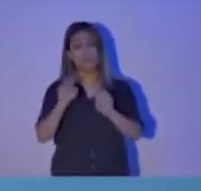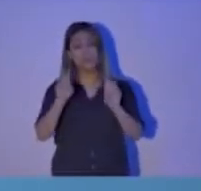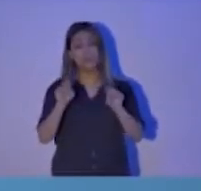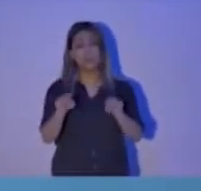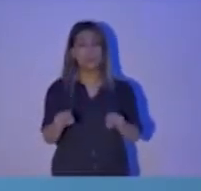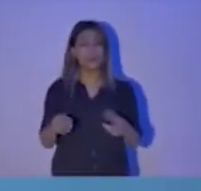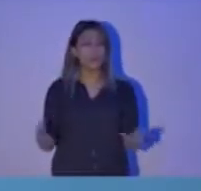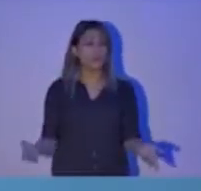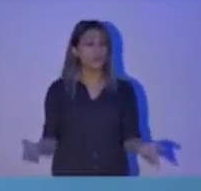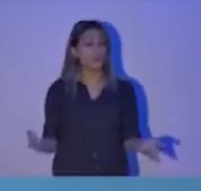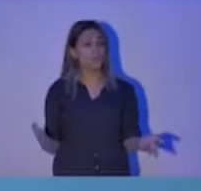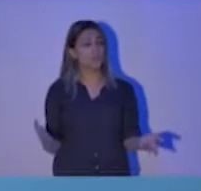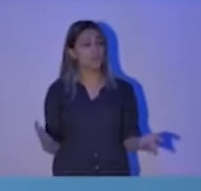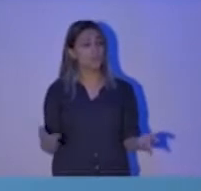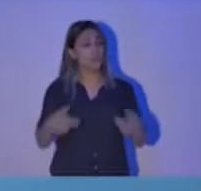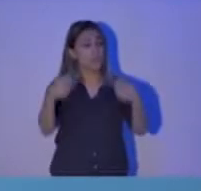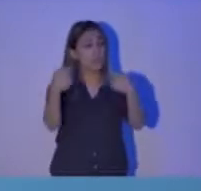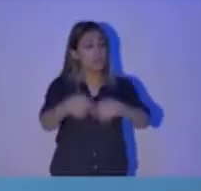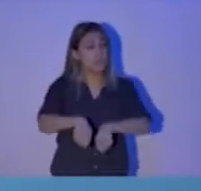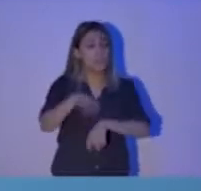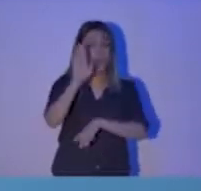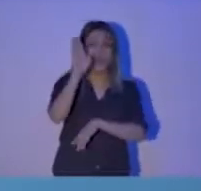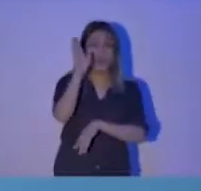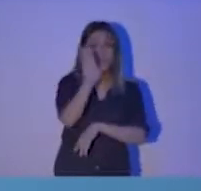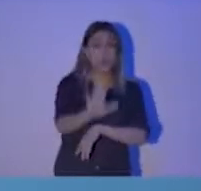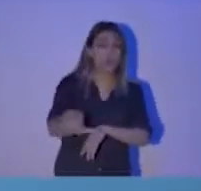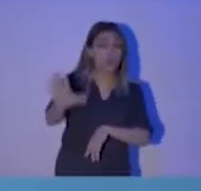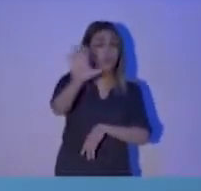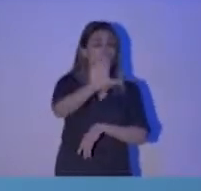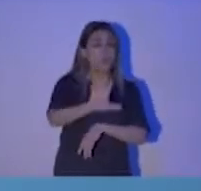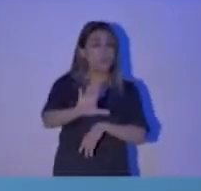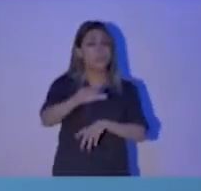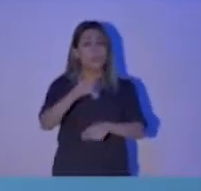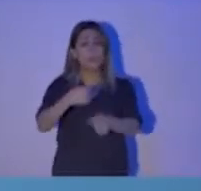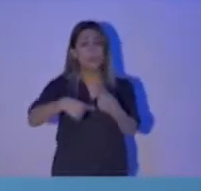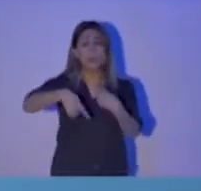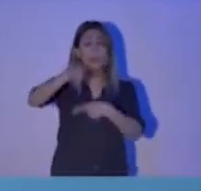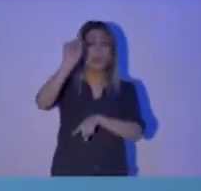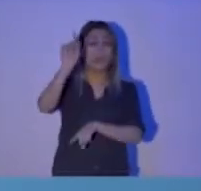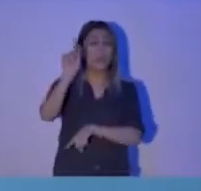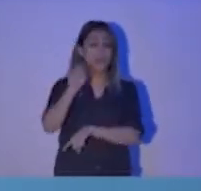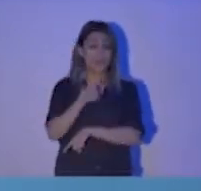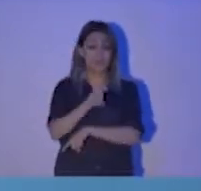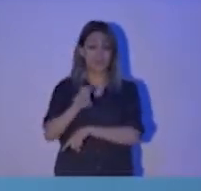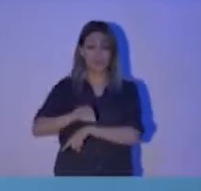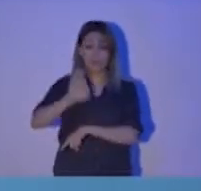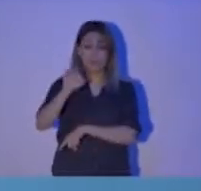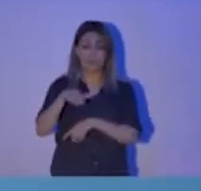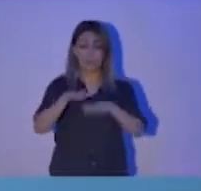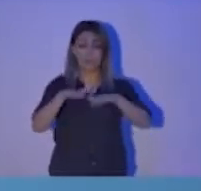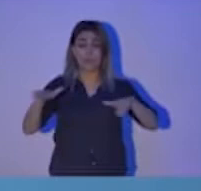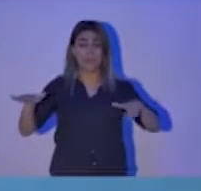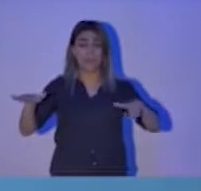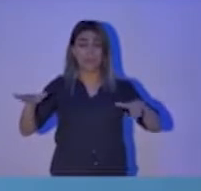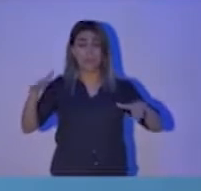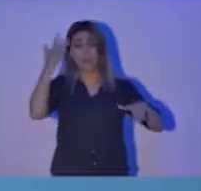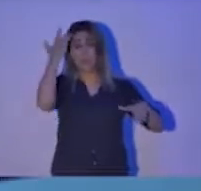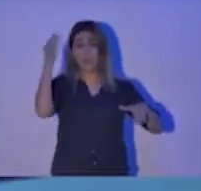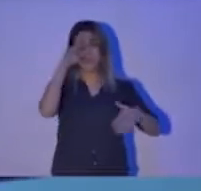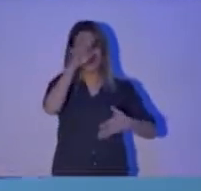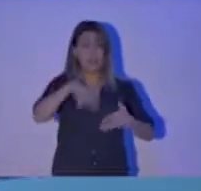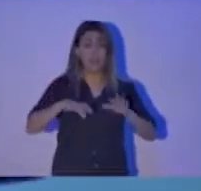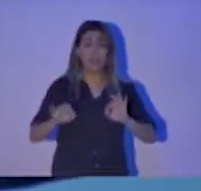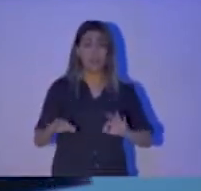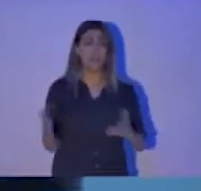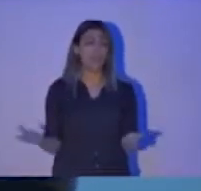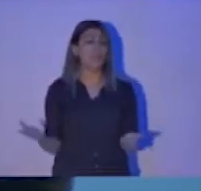Brasil sair desse patamar de 55% das crianças com 8 anos não conseguem ler adequadamente? A última